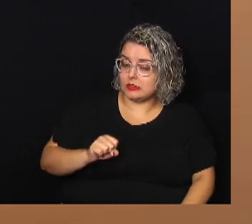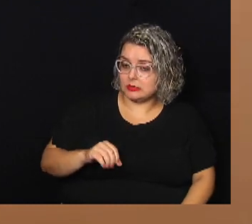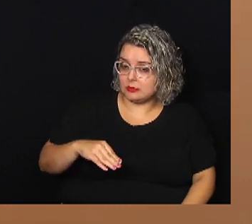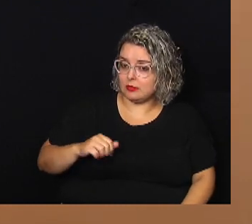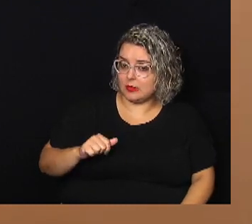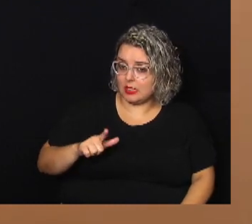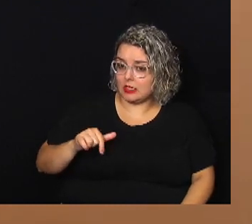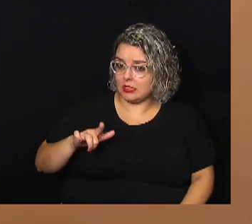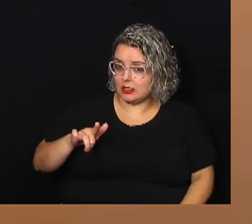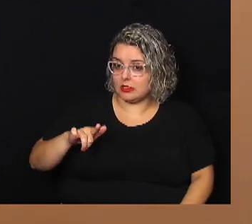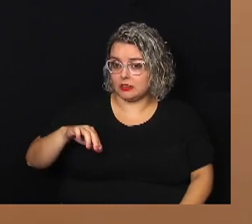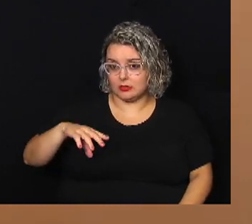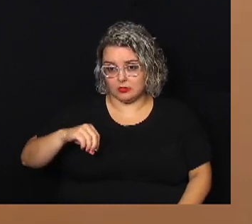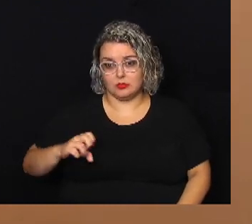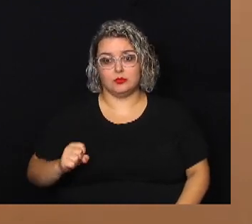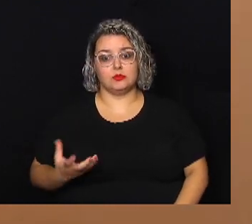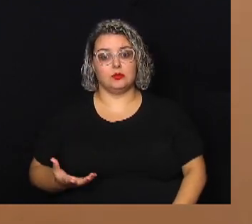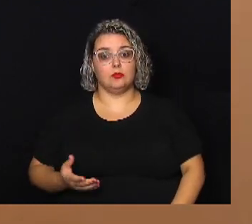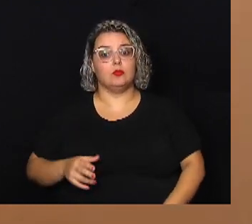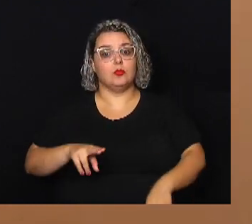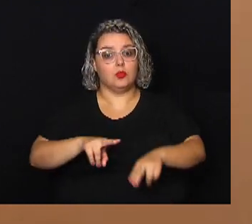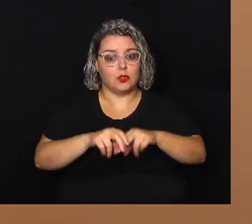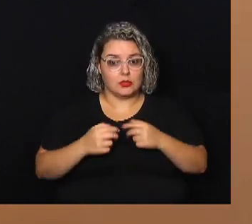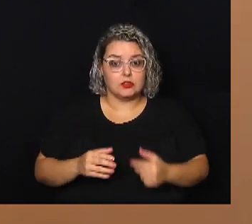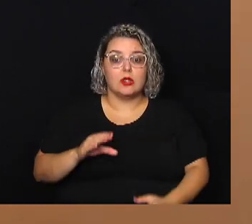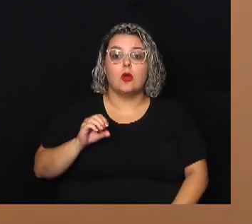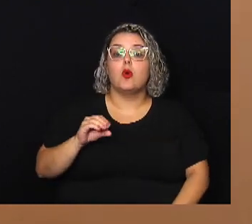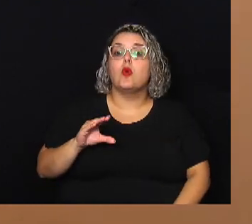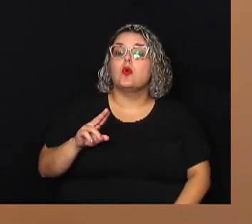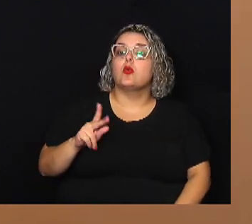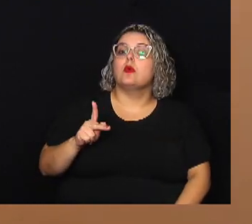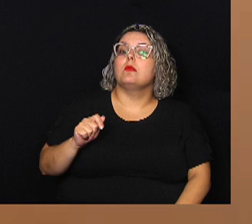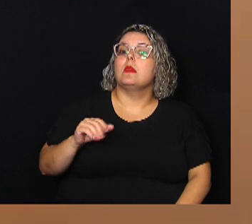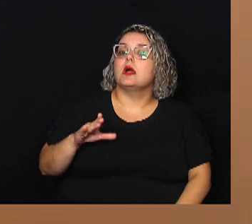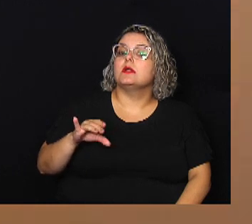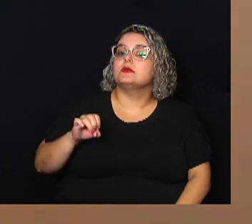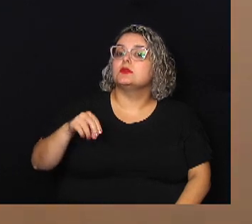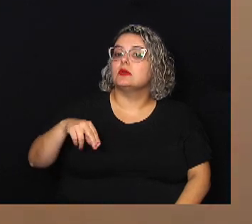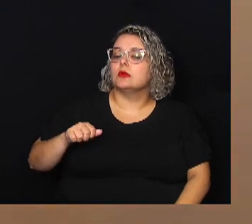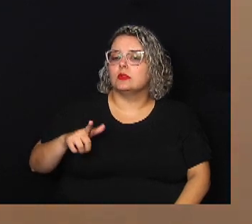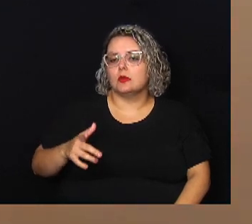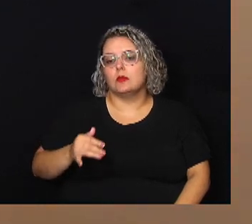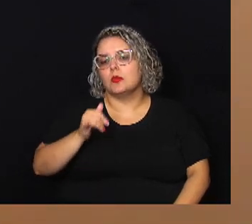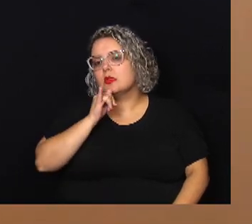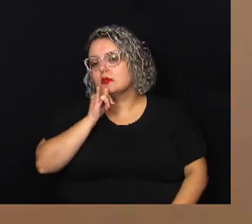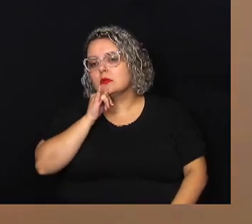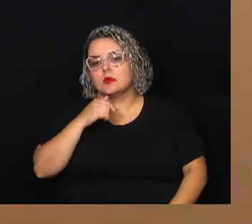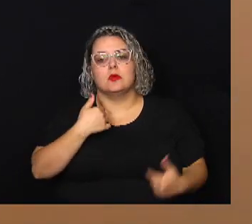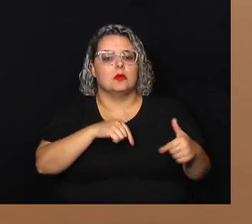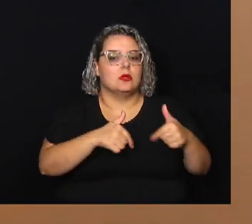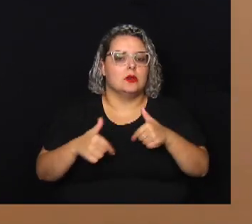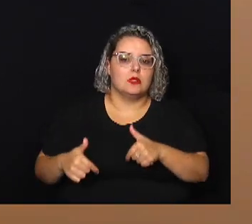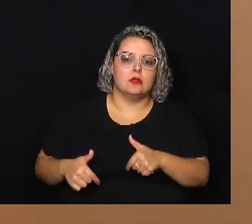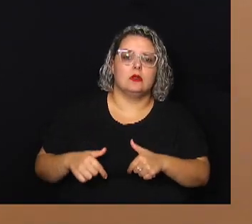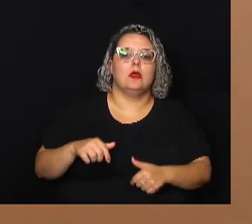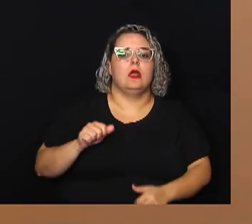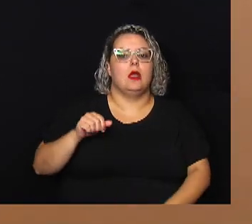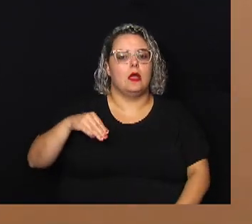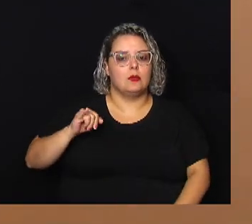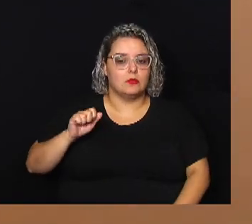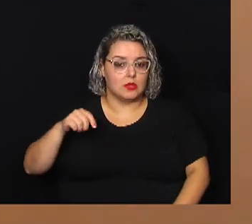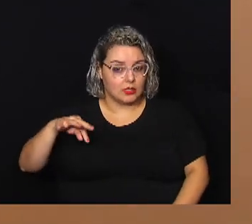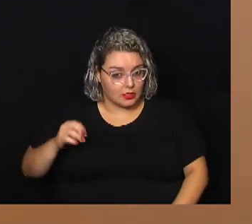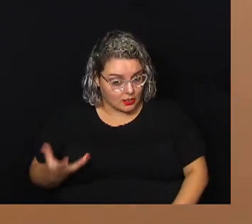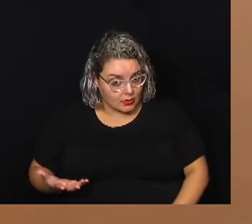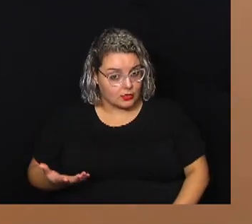tumores, eles são conhecidamente ocupacionais. Certas profissões, como quem trabalha, por exemplo, com amianto, com asbesto, tem